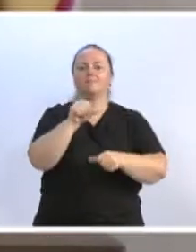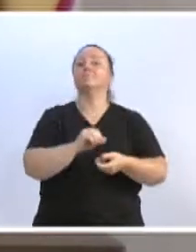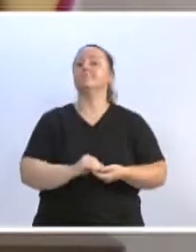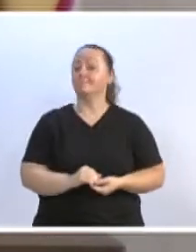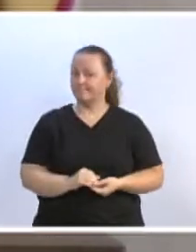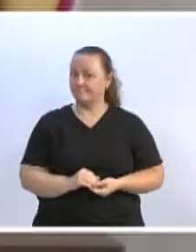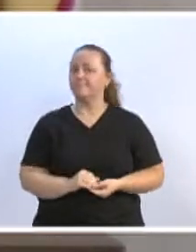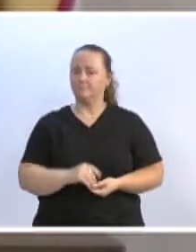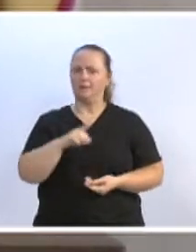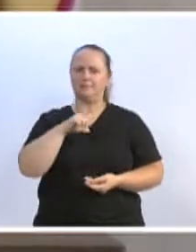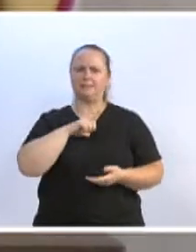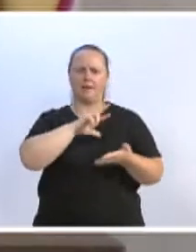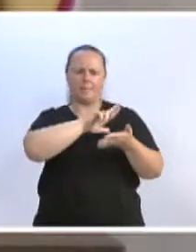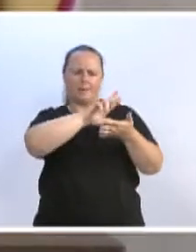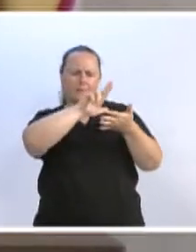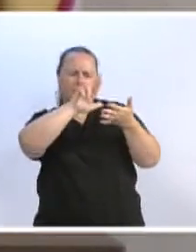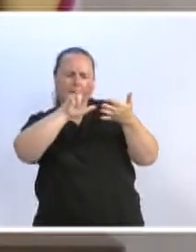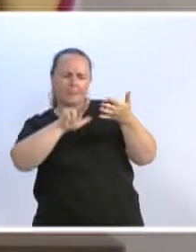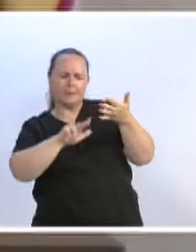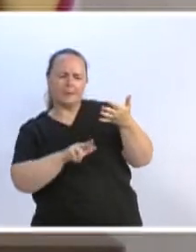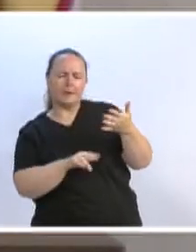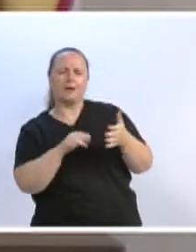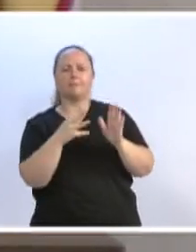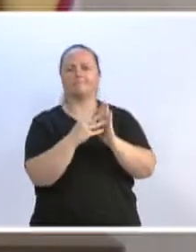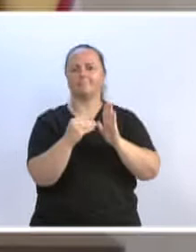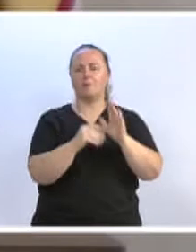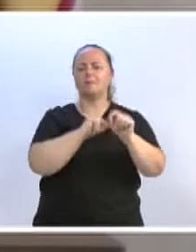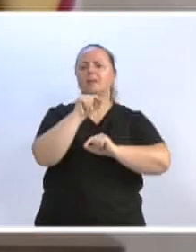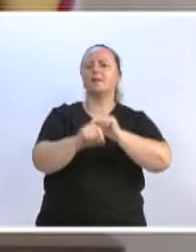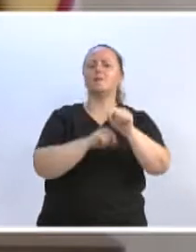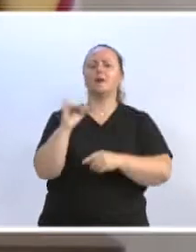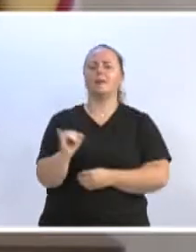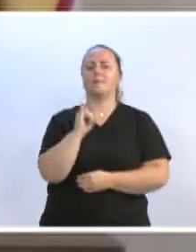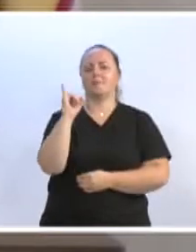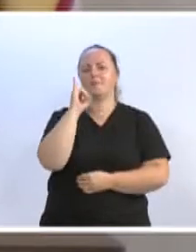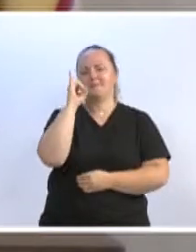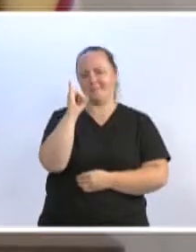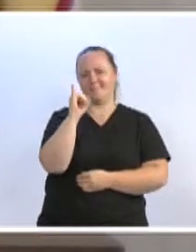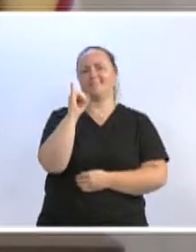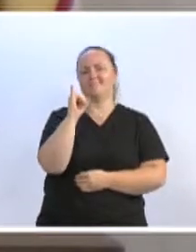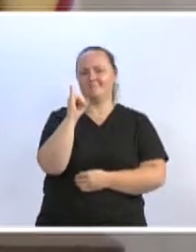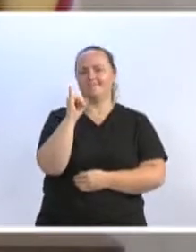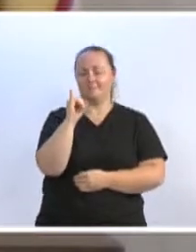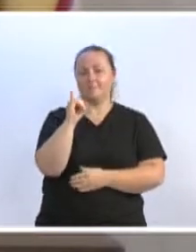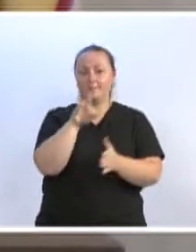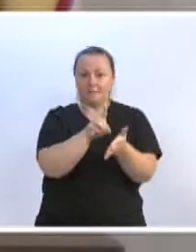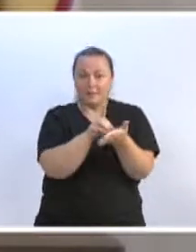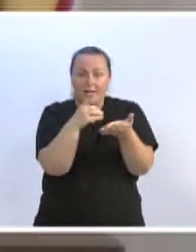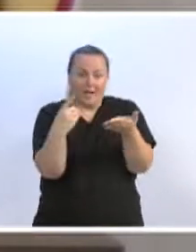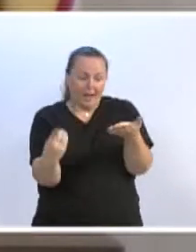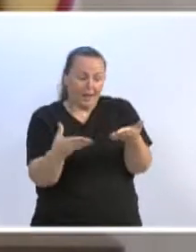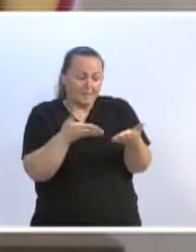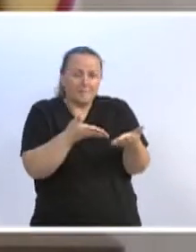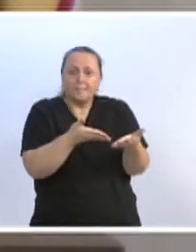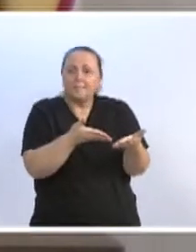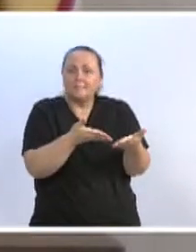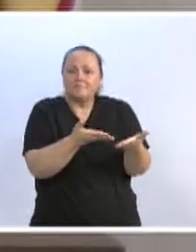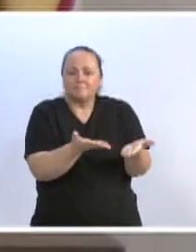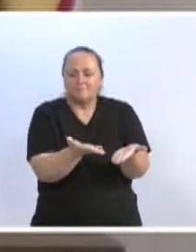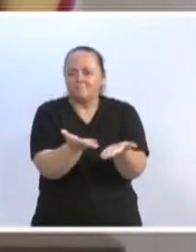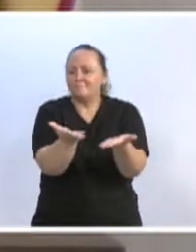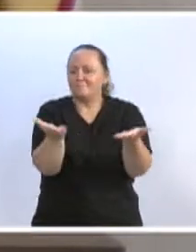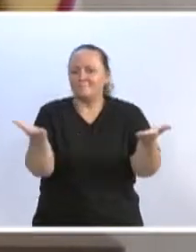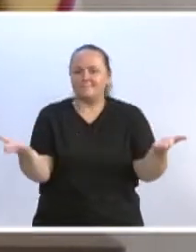nós poderíamos dizer da importância daquilo que a palavra de Deus fez através dos seus agentes que são a